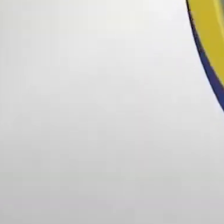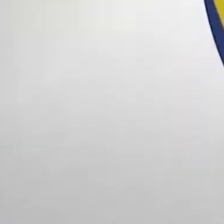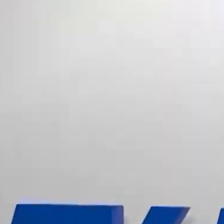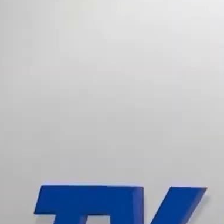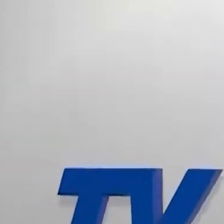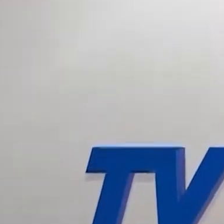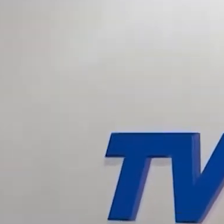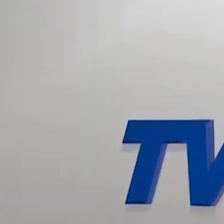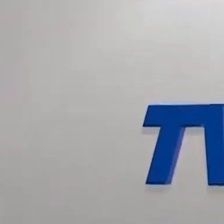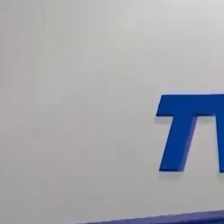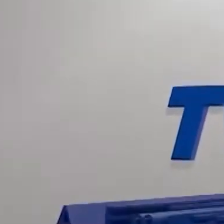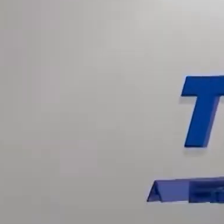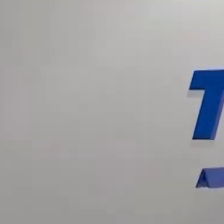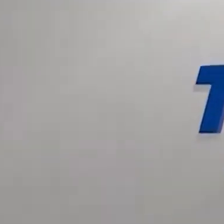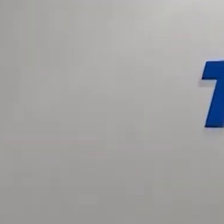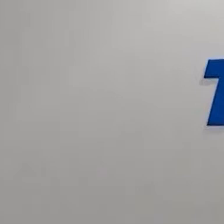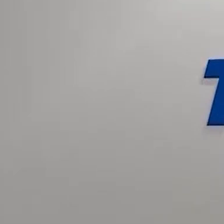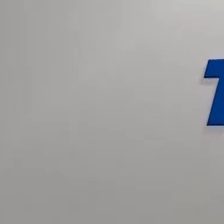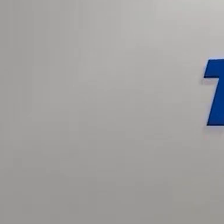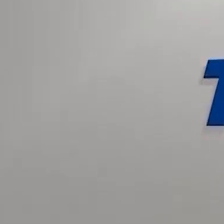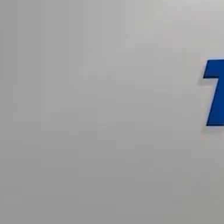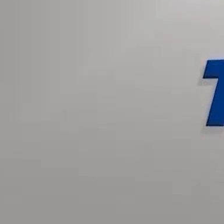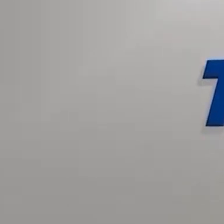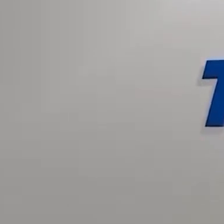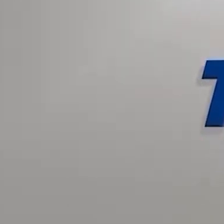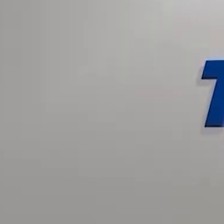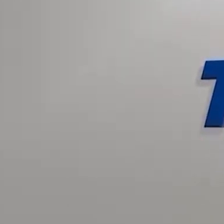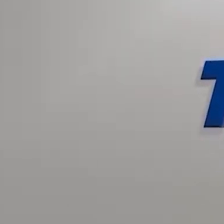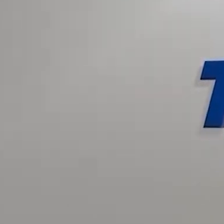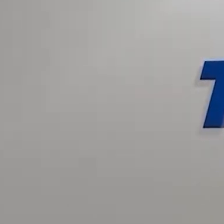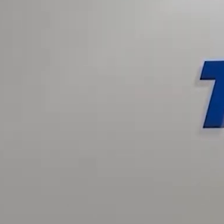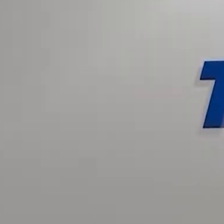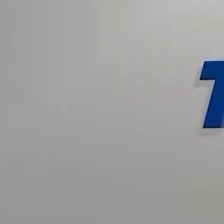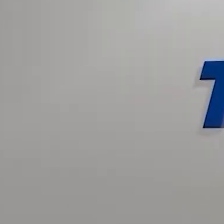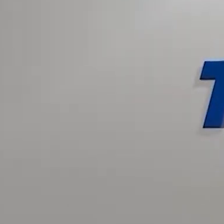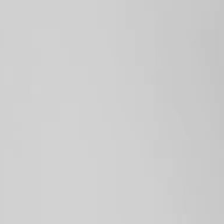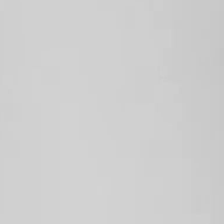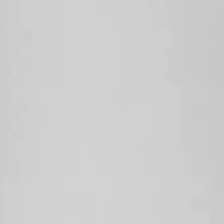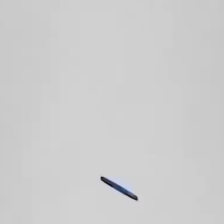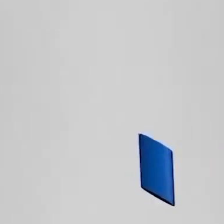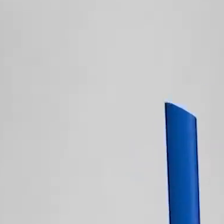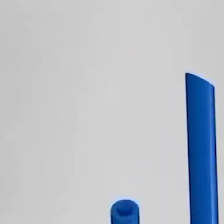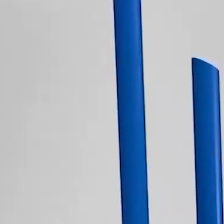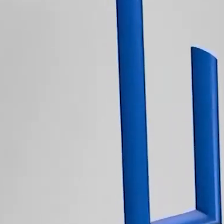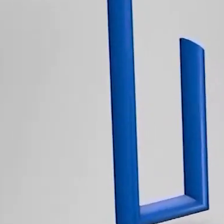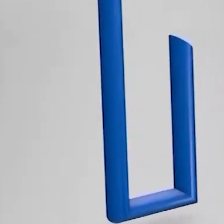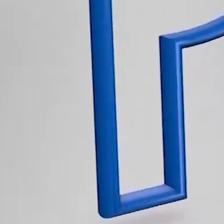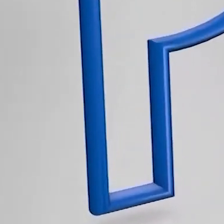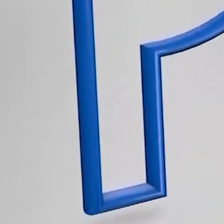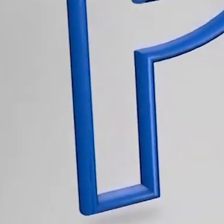TV Fortaleza, a emissora da Casa do Povo.